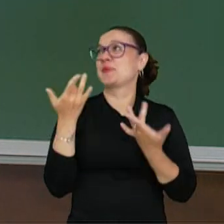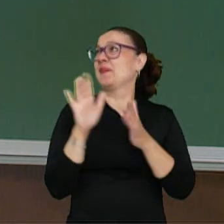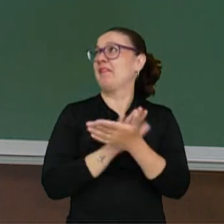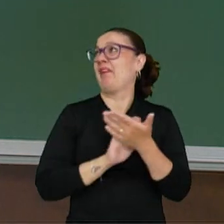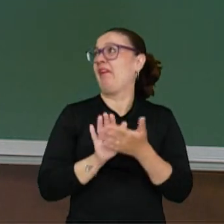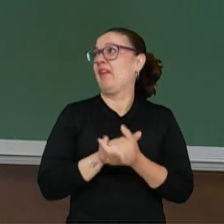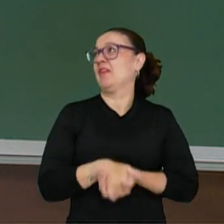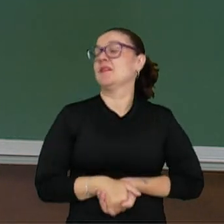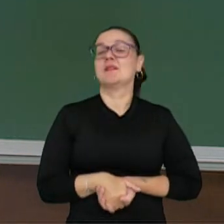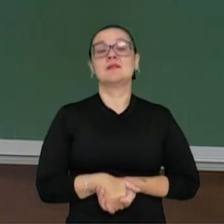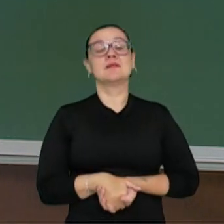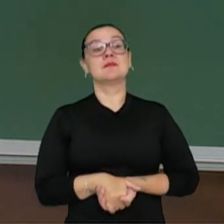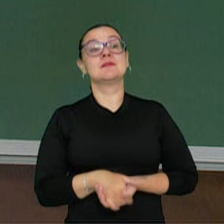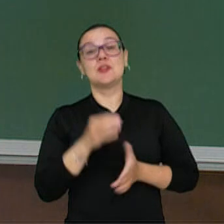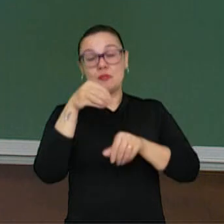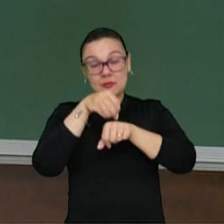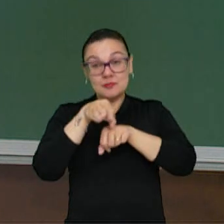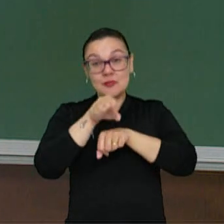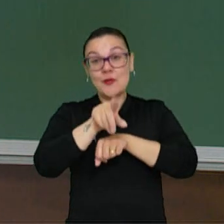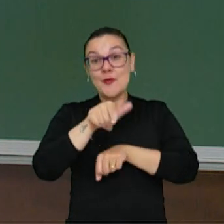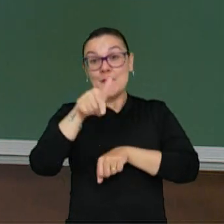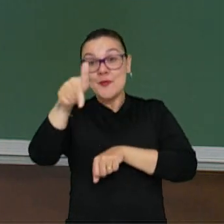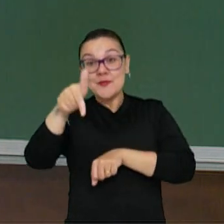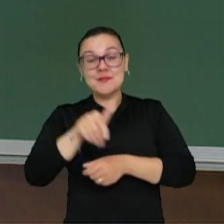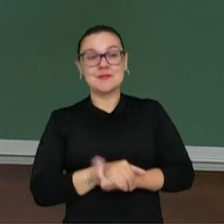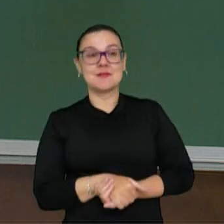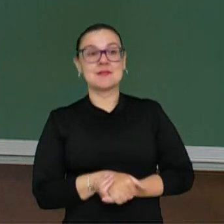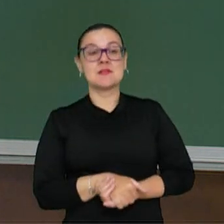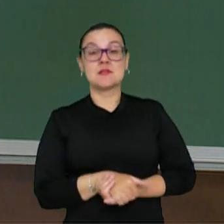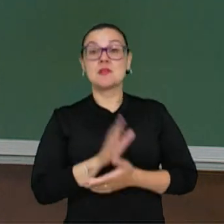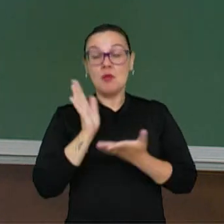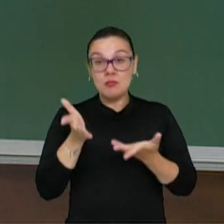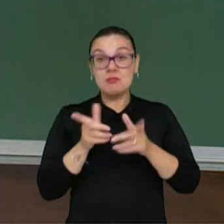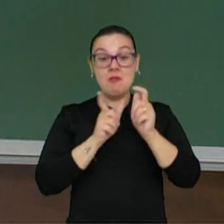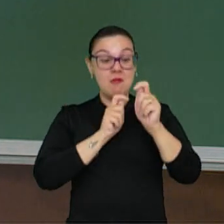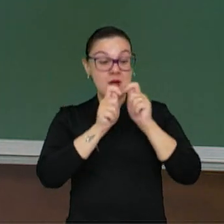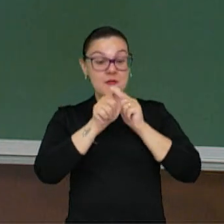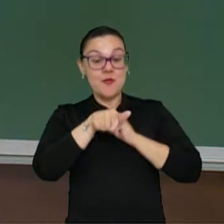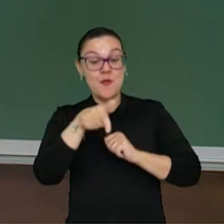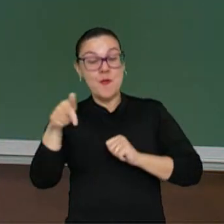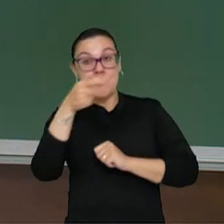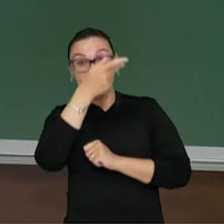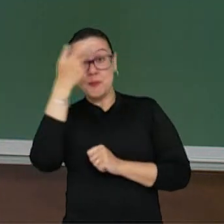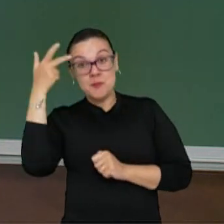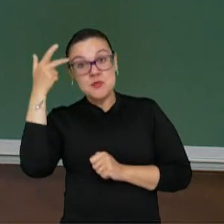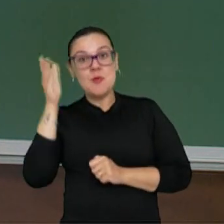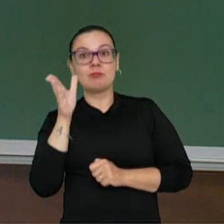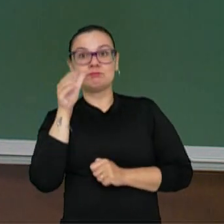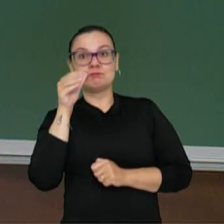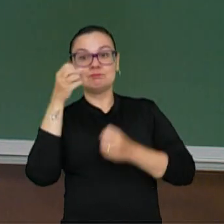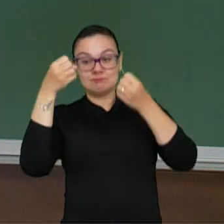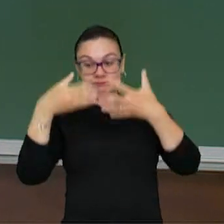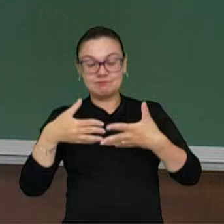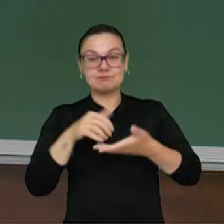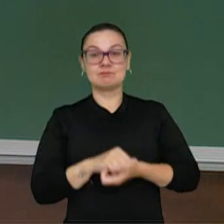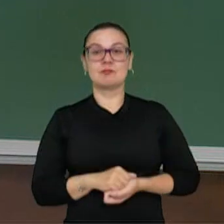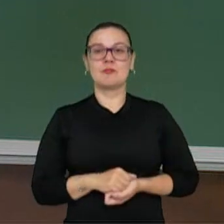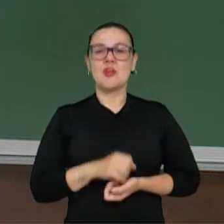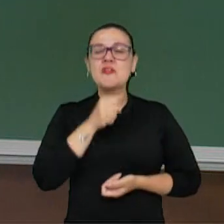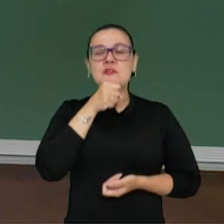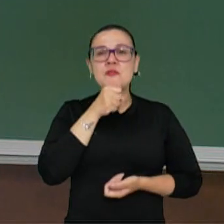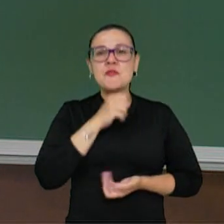para contar. Então, eu vou te dar uma outra sugestão. Faça uma entrevista com alguém que tem algo interessante para contar. Tua